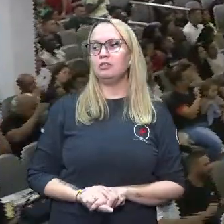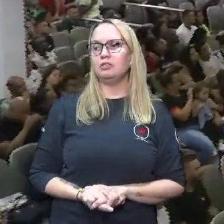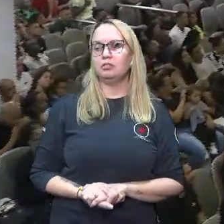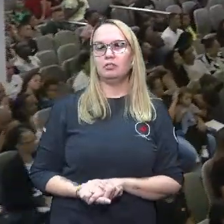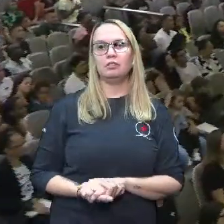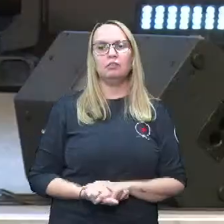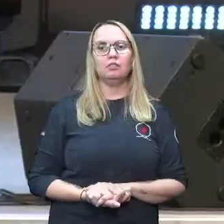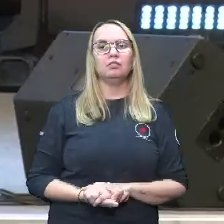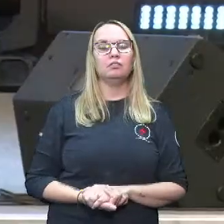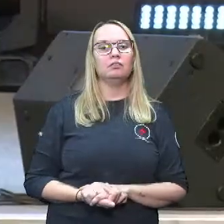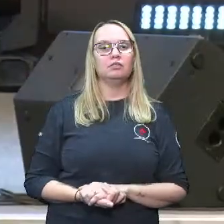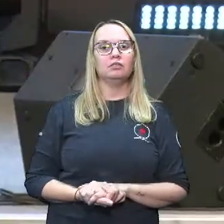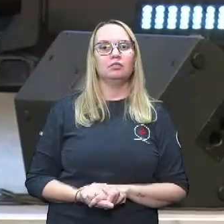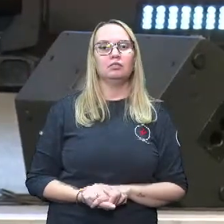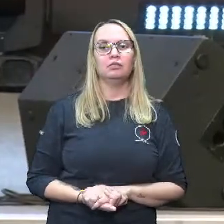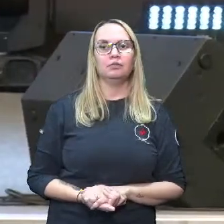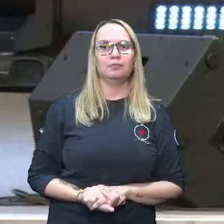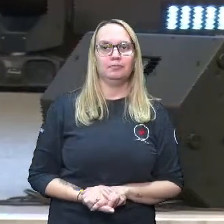Uou.